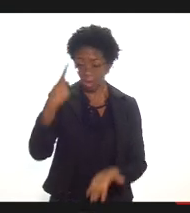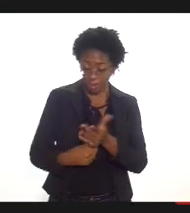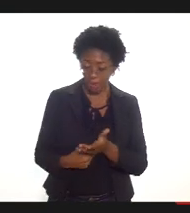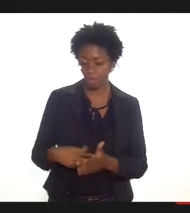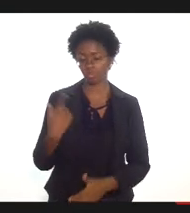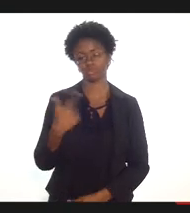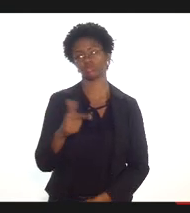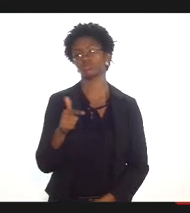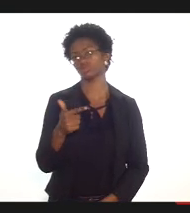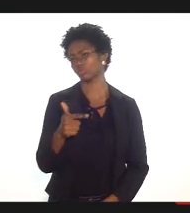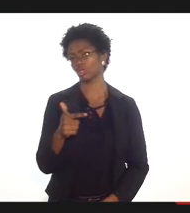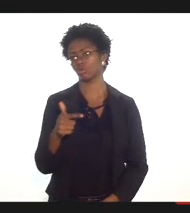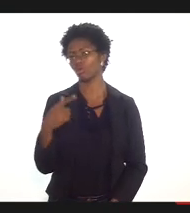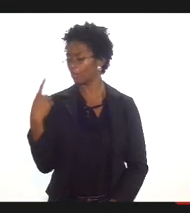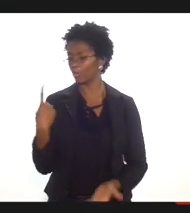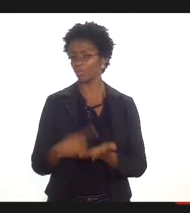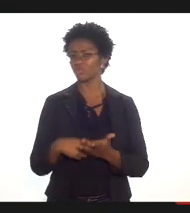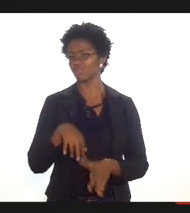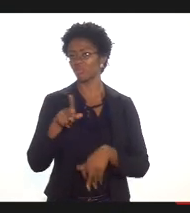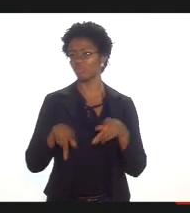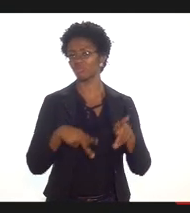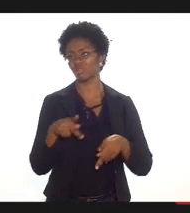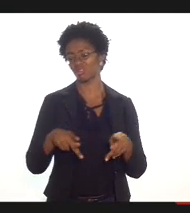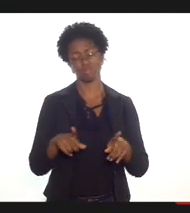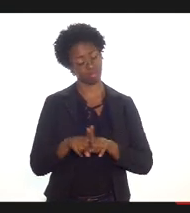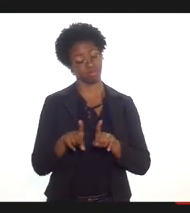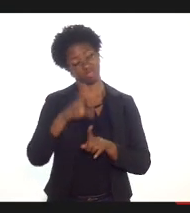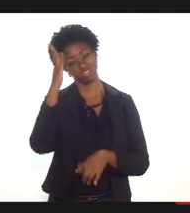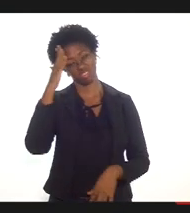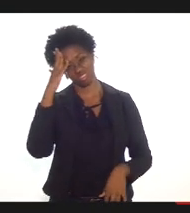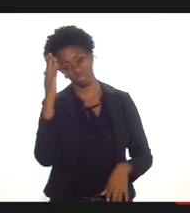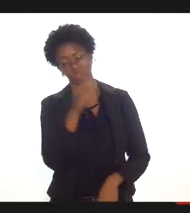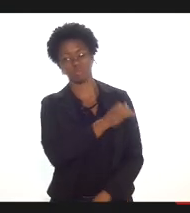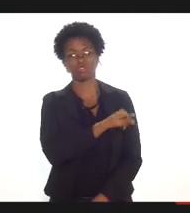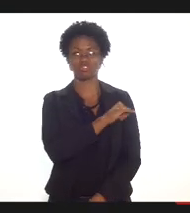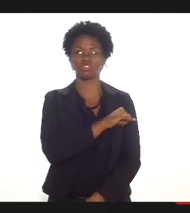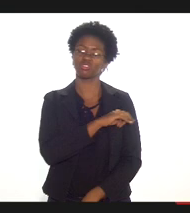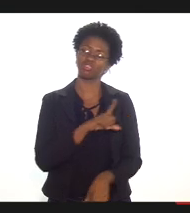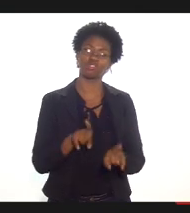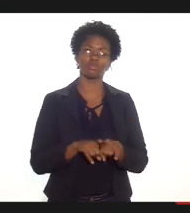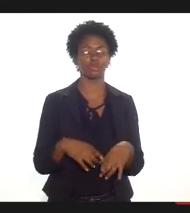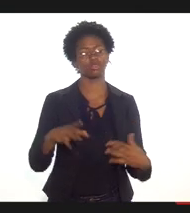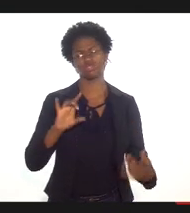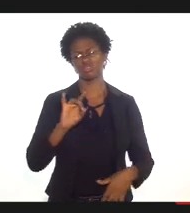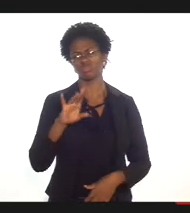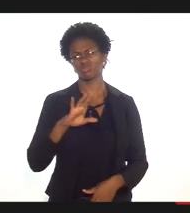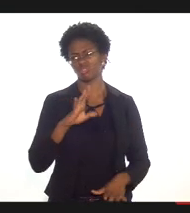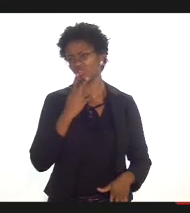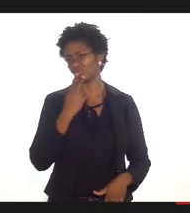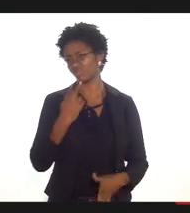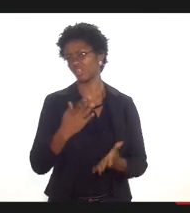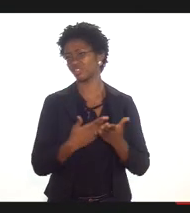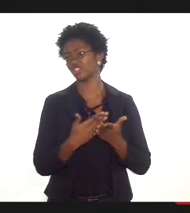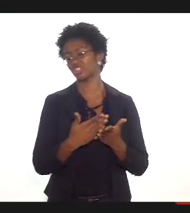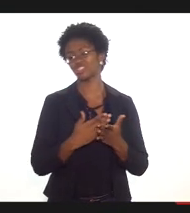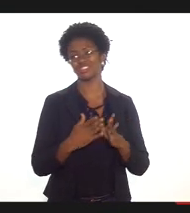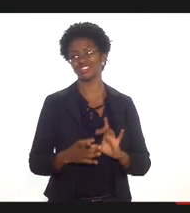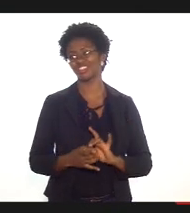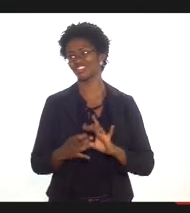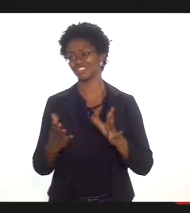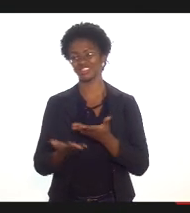com a população, quanto mais aqui no Rio de Janeiro. Queria fazer essas considerações e deixar